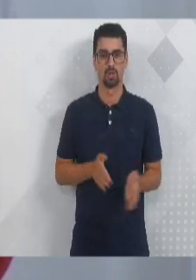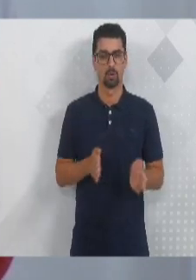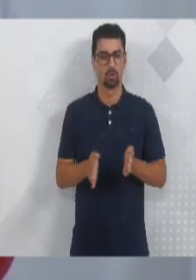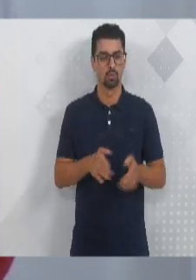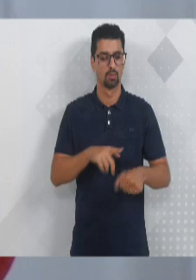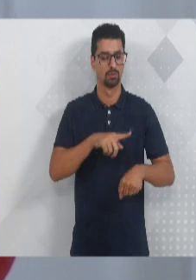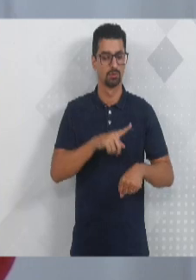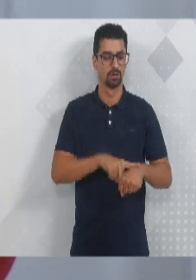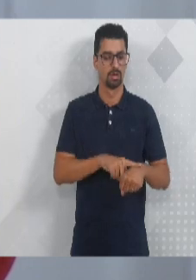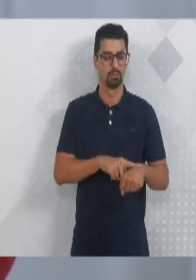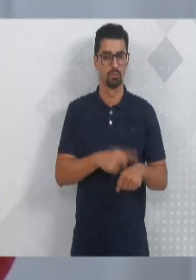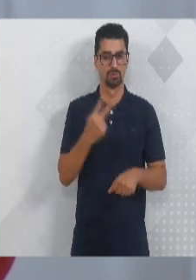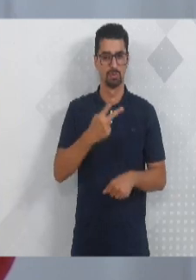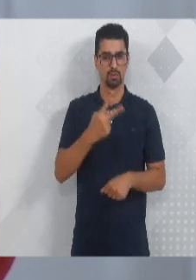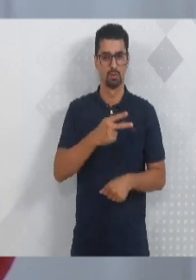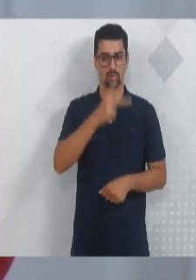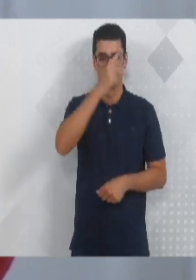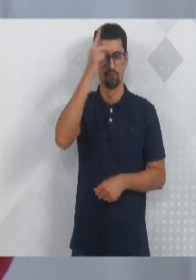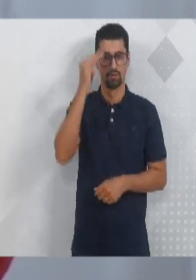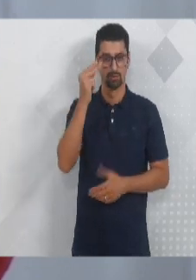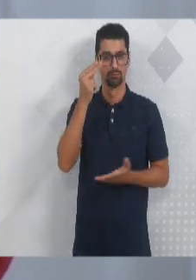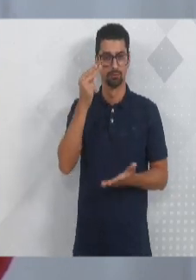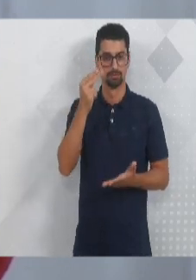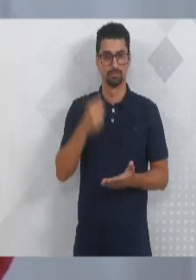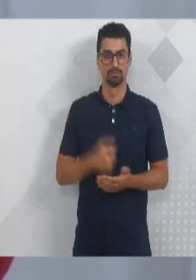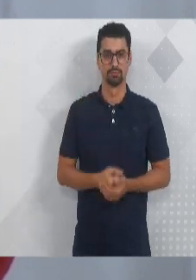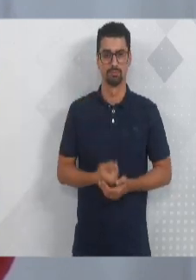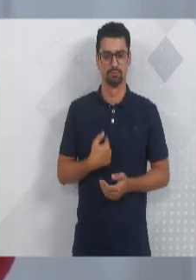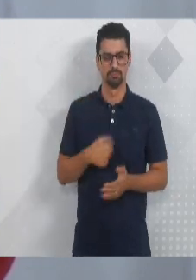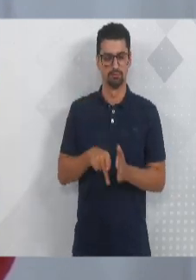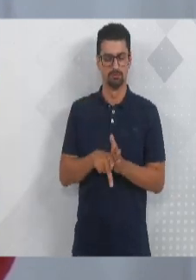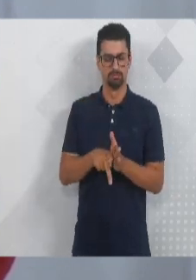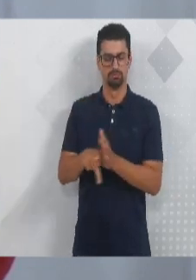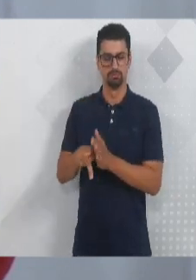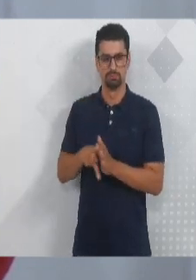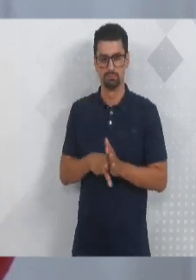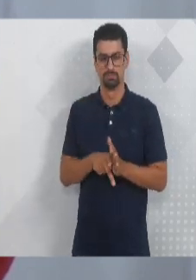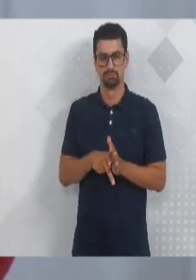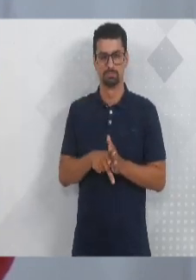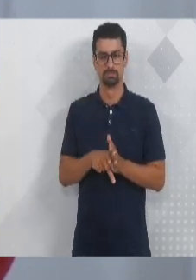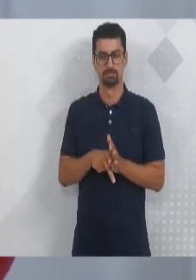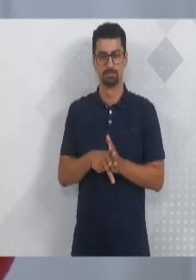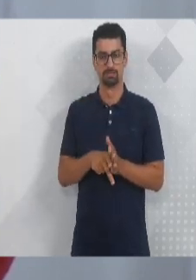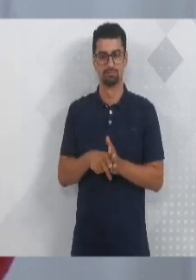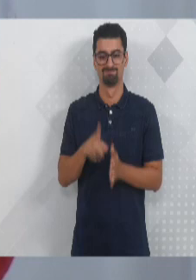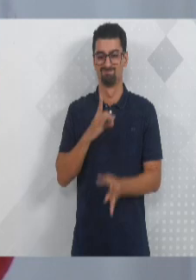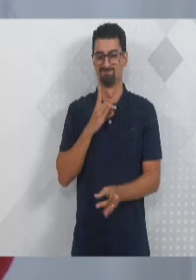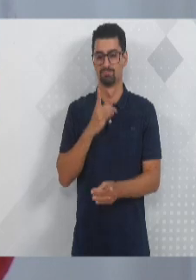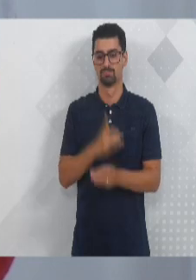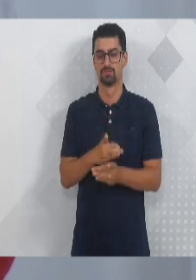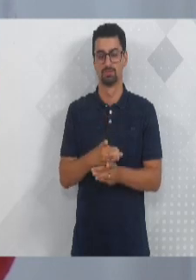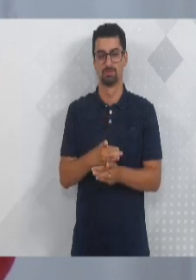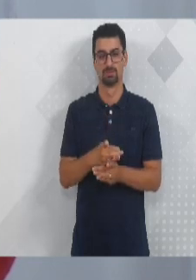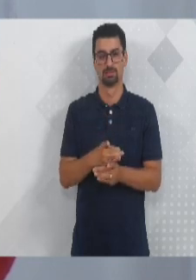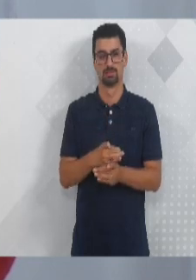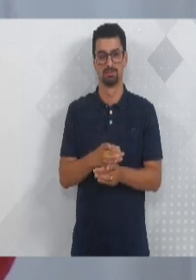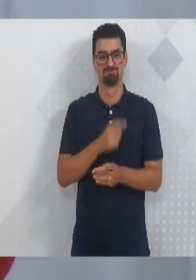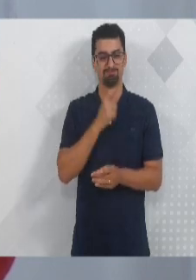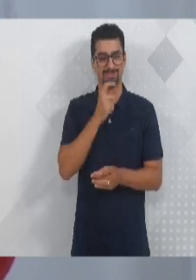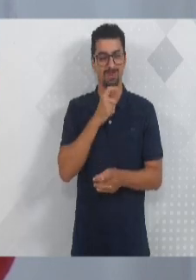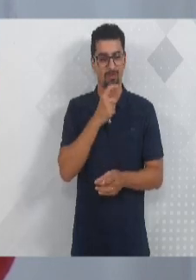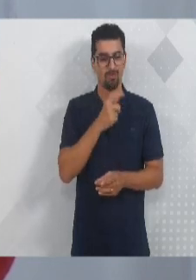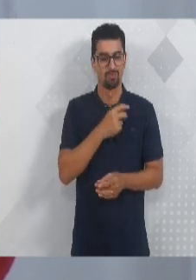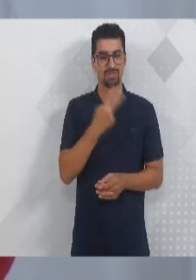como vice-prefeito eu fui buscar fui pesquisar e não achei nenhum vice-prefeito